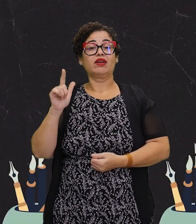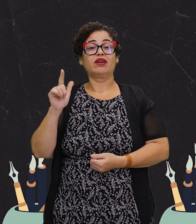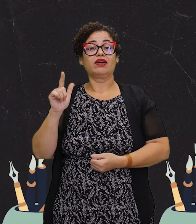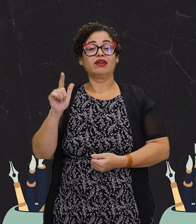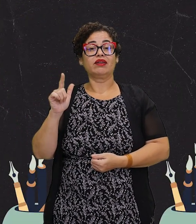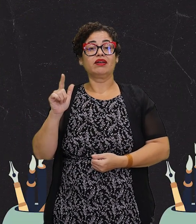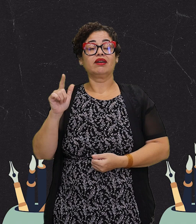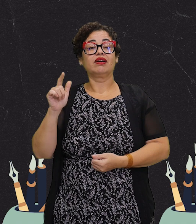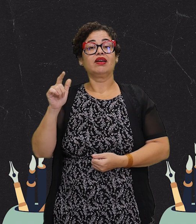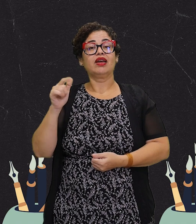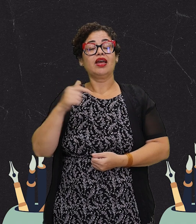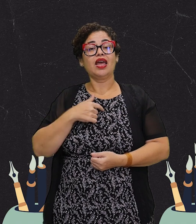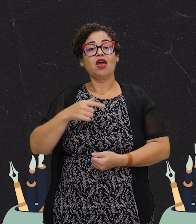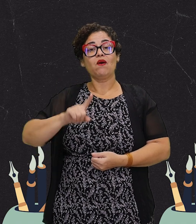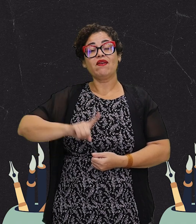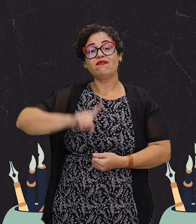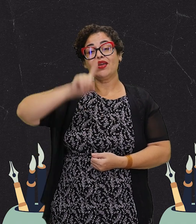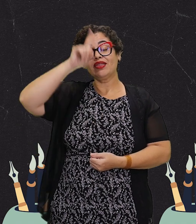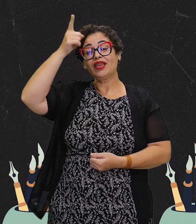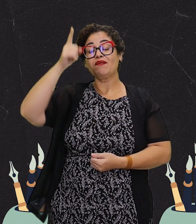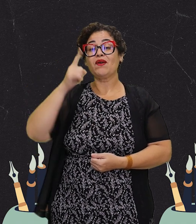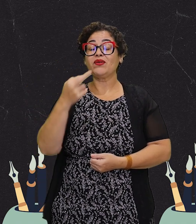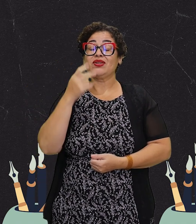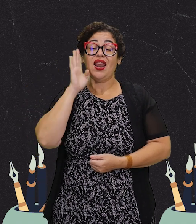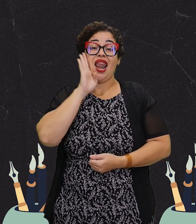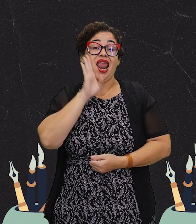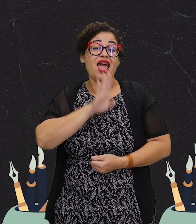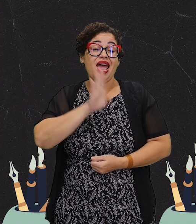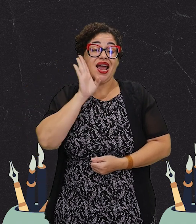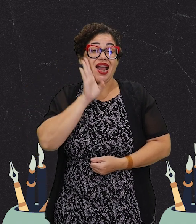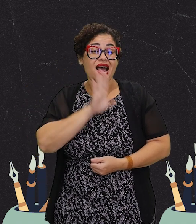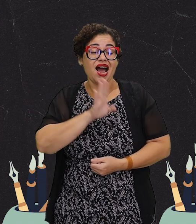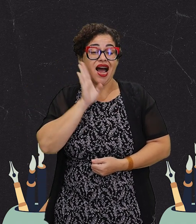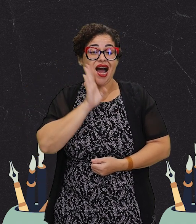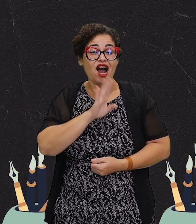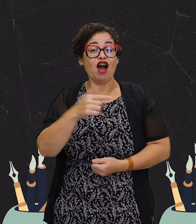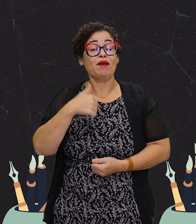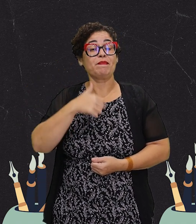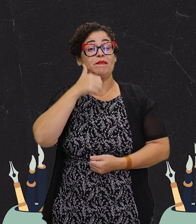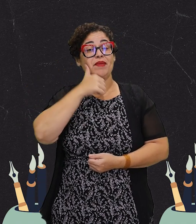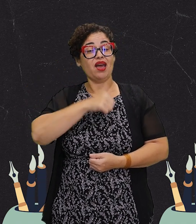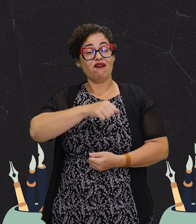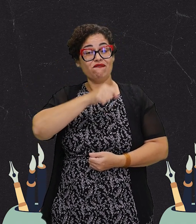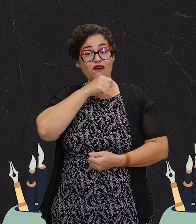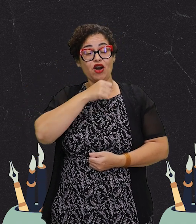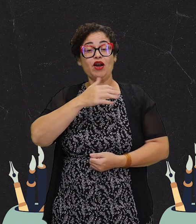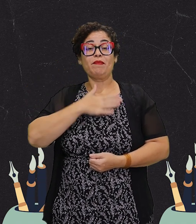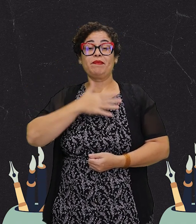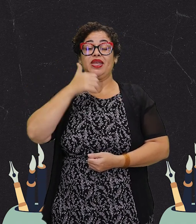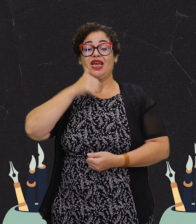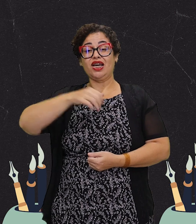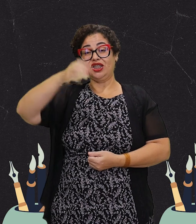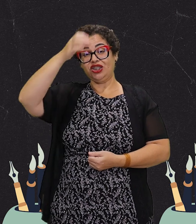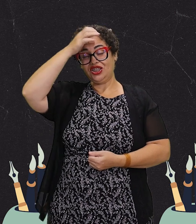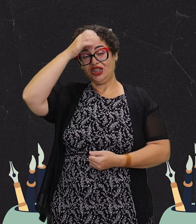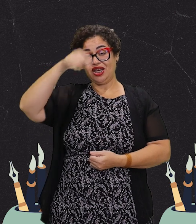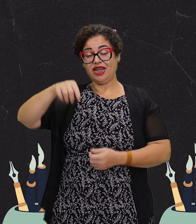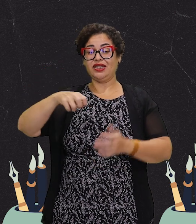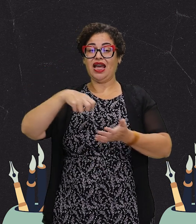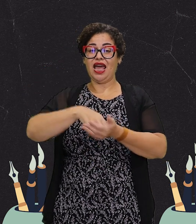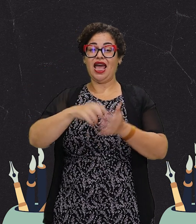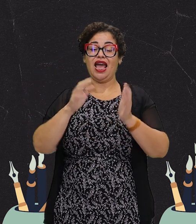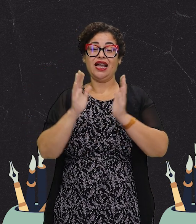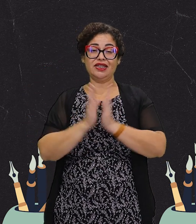vez, eu inventei uma coisa legal. Enquanto a minha avó e minha tia